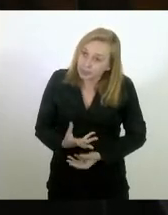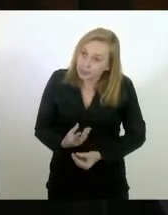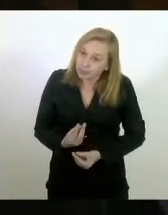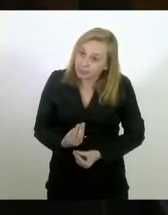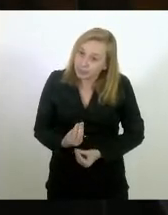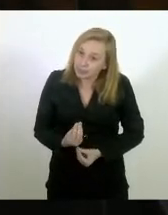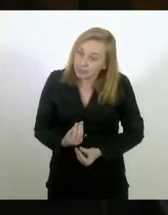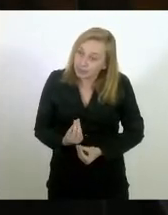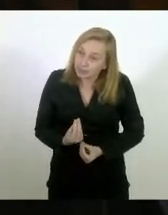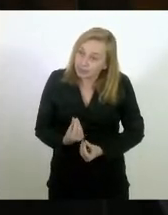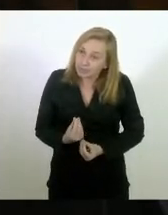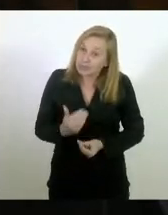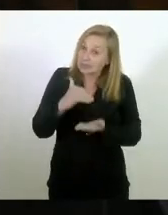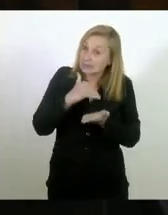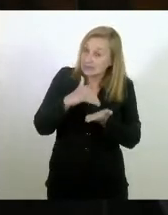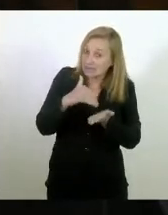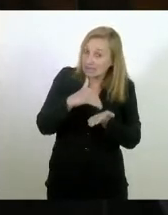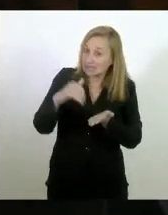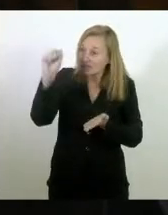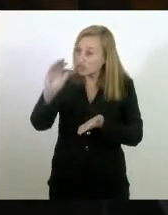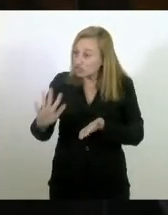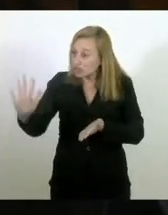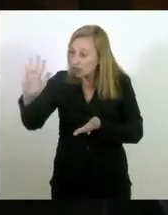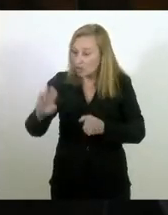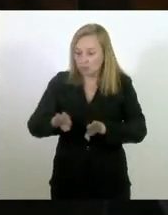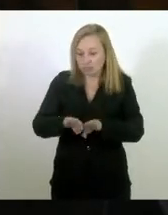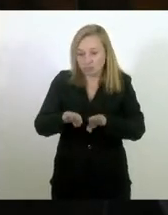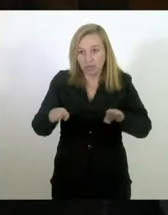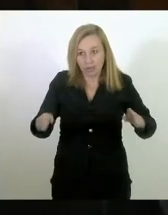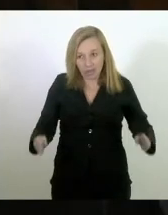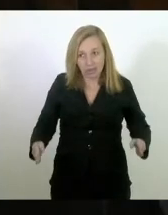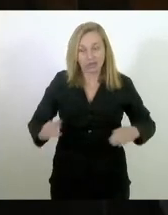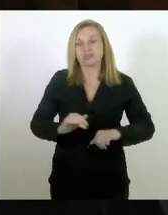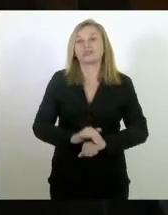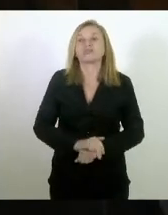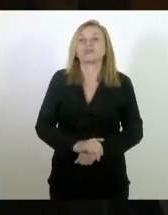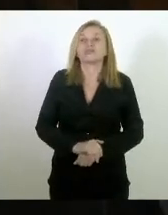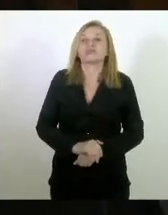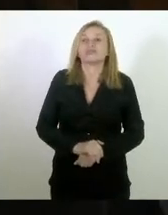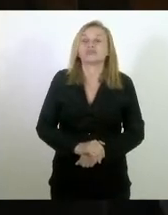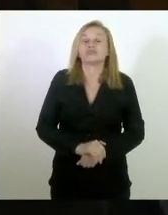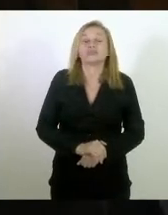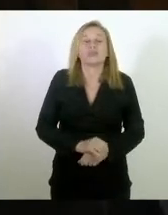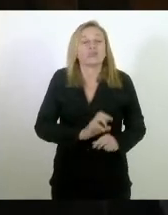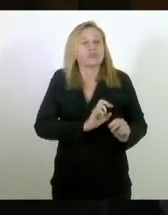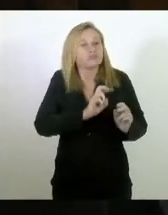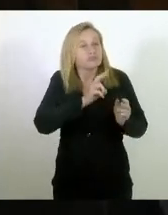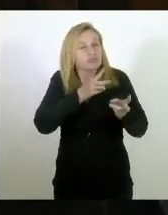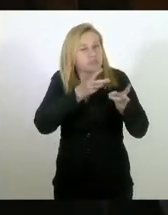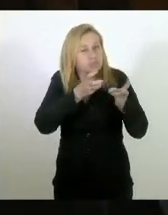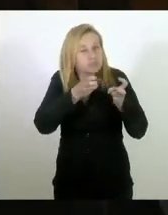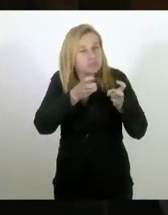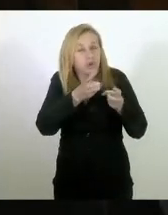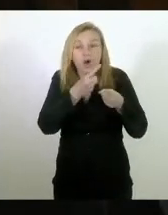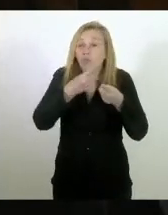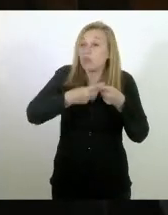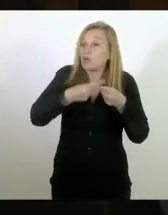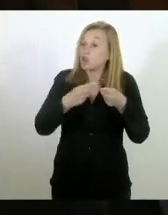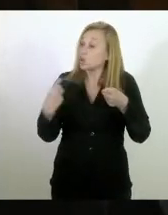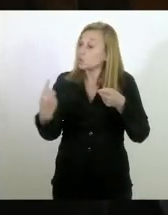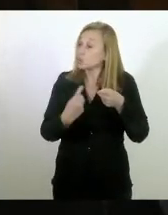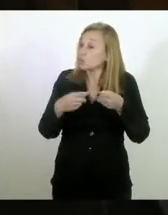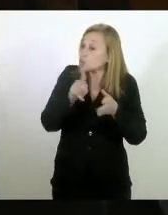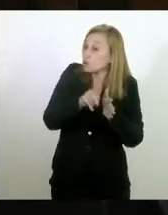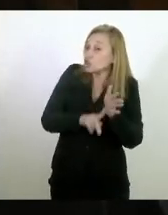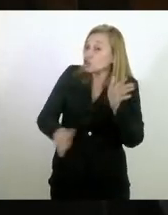o secretário-geral da mesa o que verifique por quê que o nosso projeto